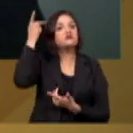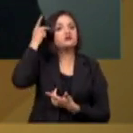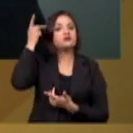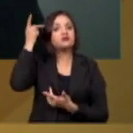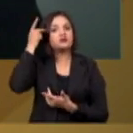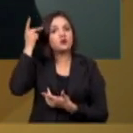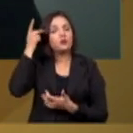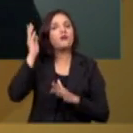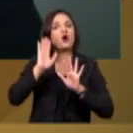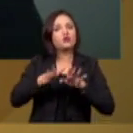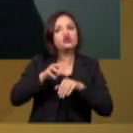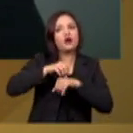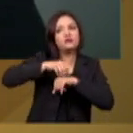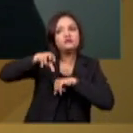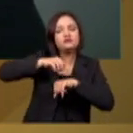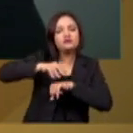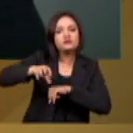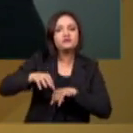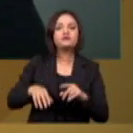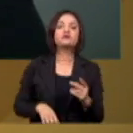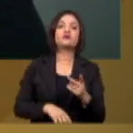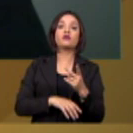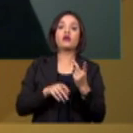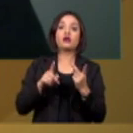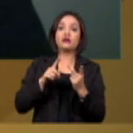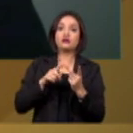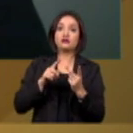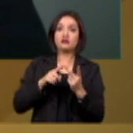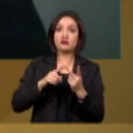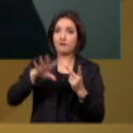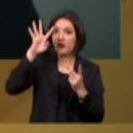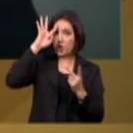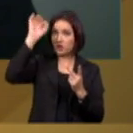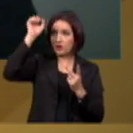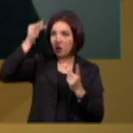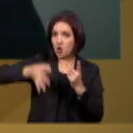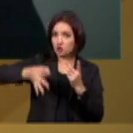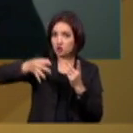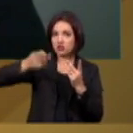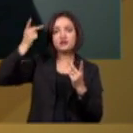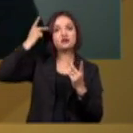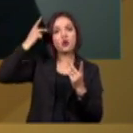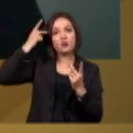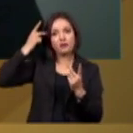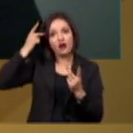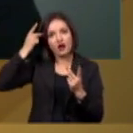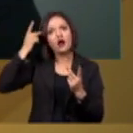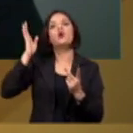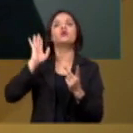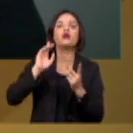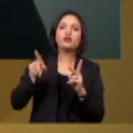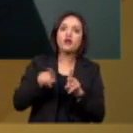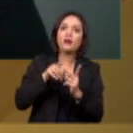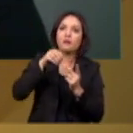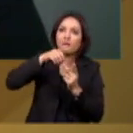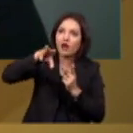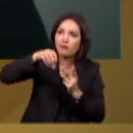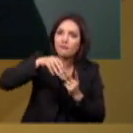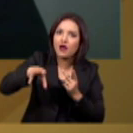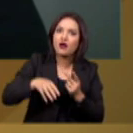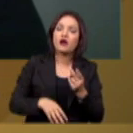do estado de são paulo a manifestação do tribunal de justiça daquele estado noticiou